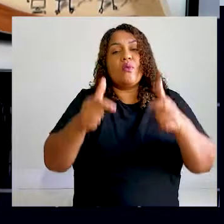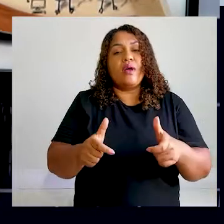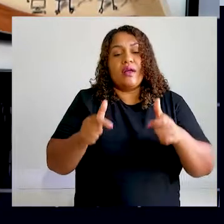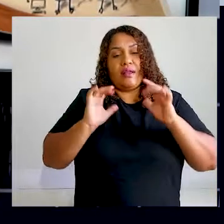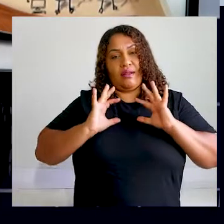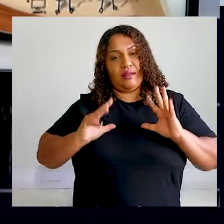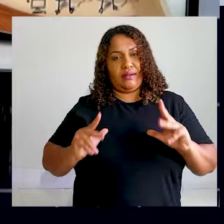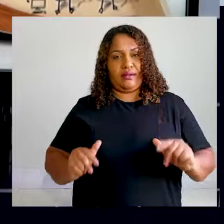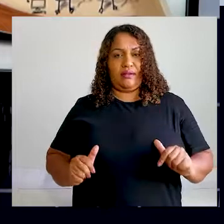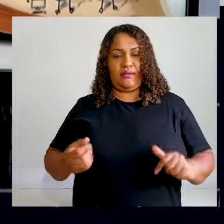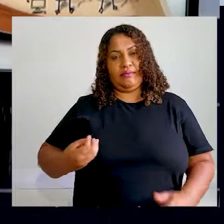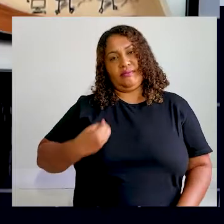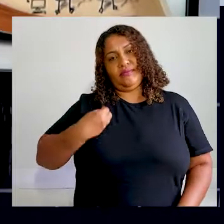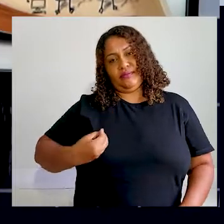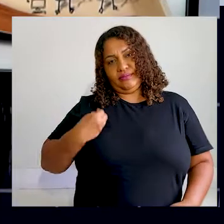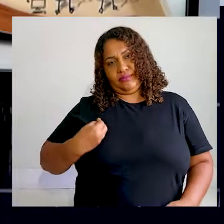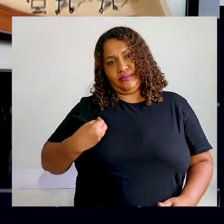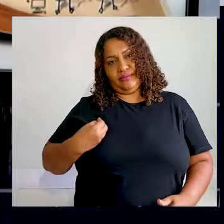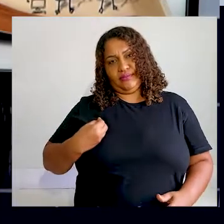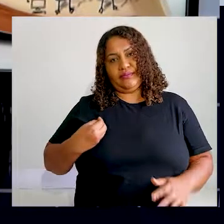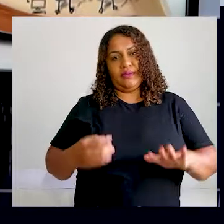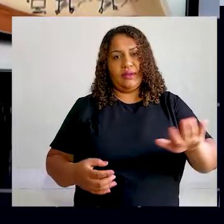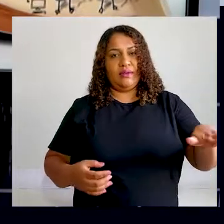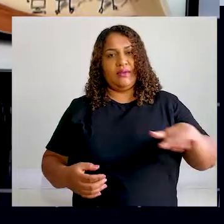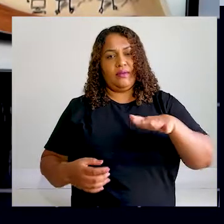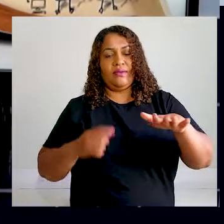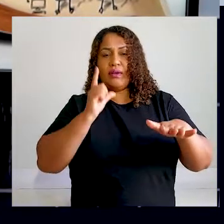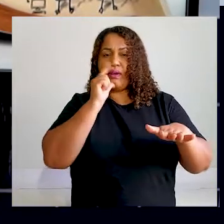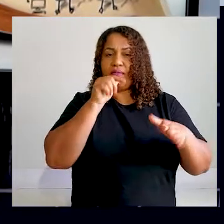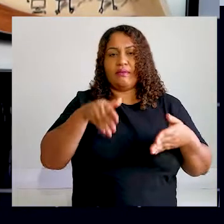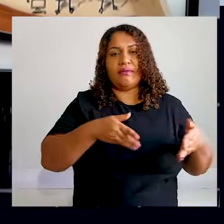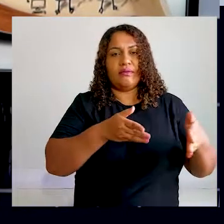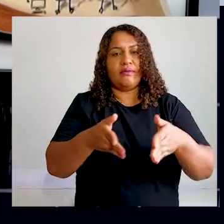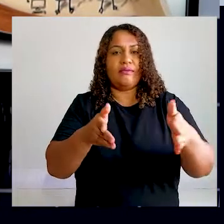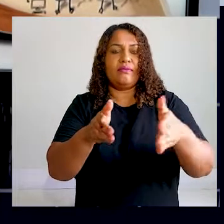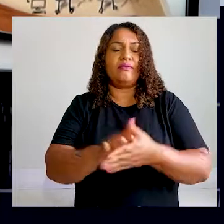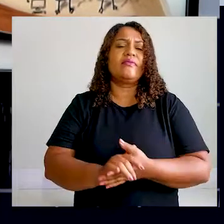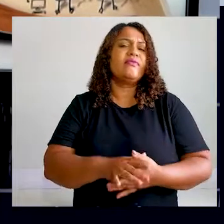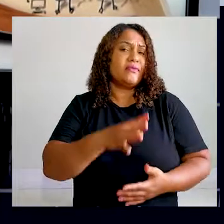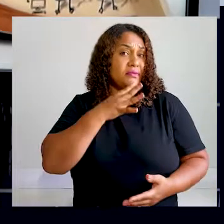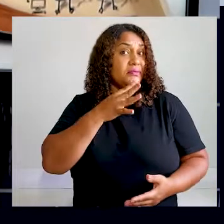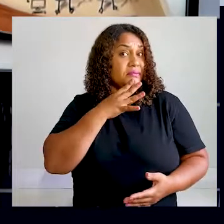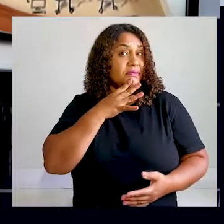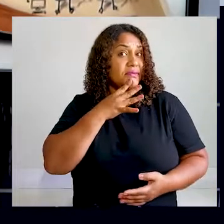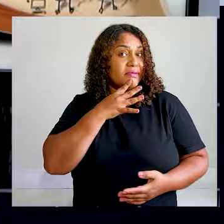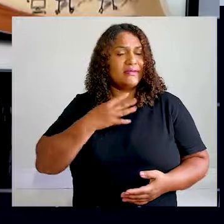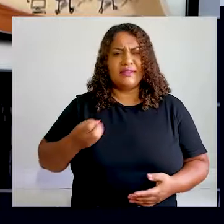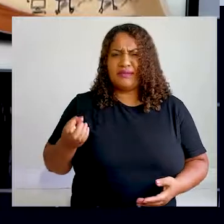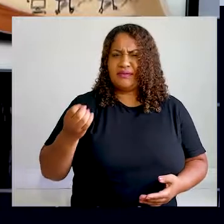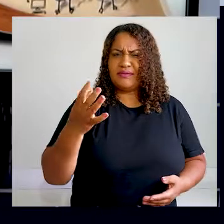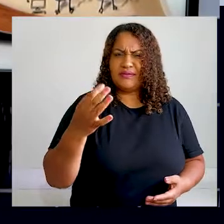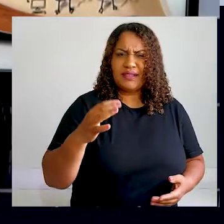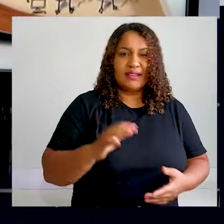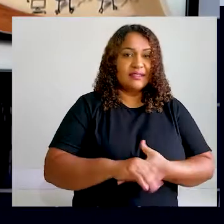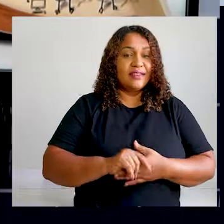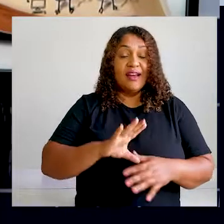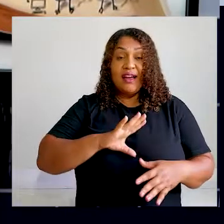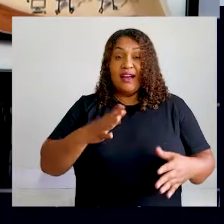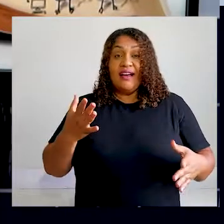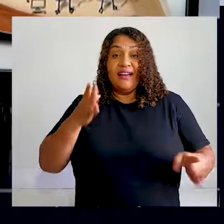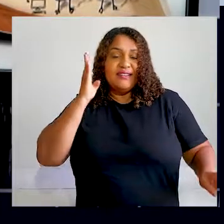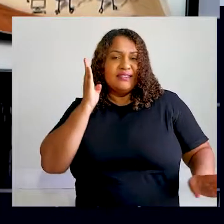de um lugar mais limpo para viver, um paraíso, a nascente do rio. Vamos conhecer essa jornada cheia